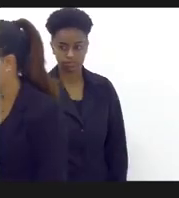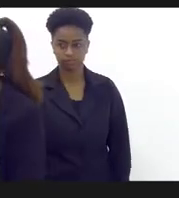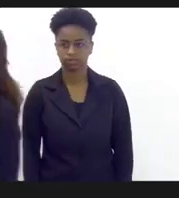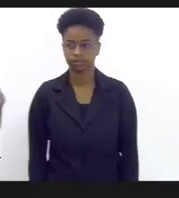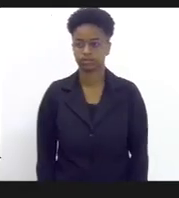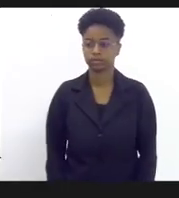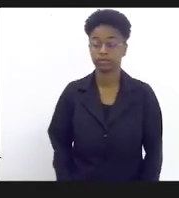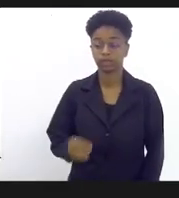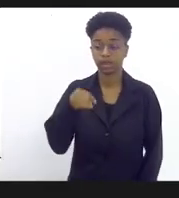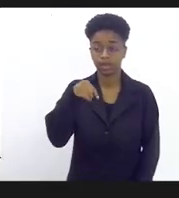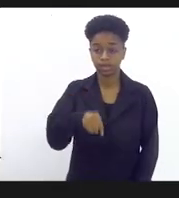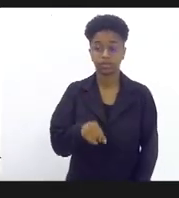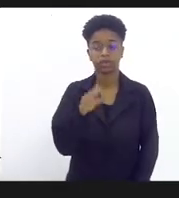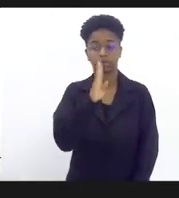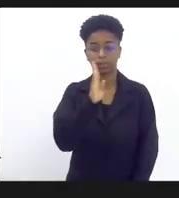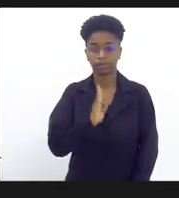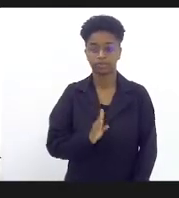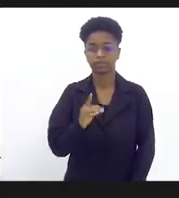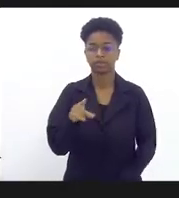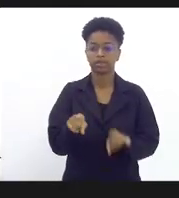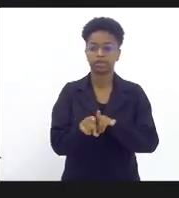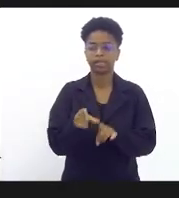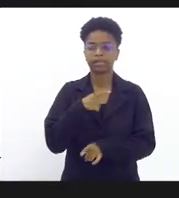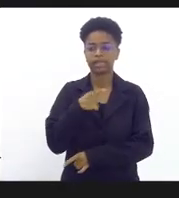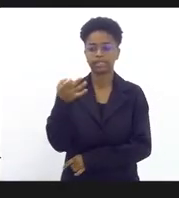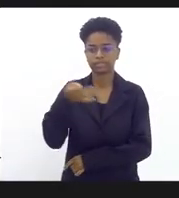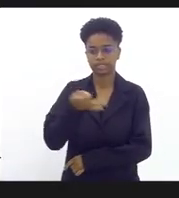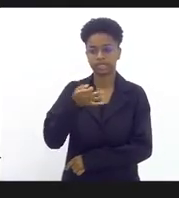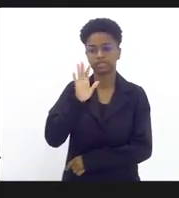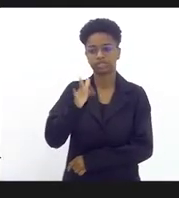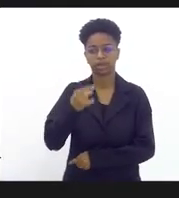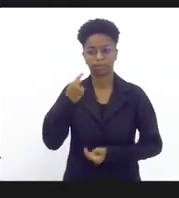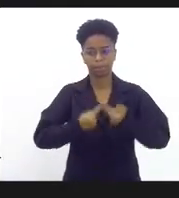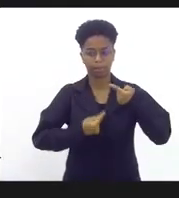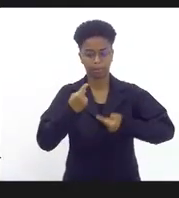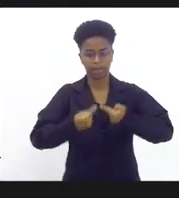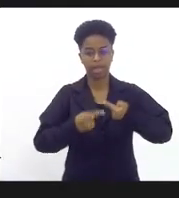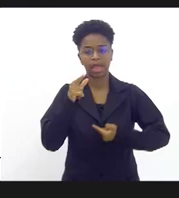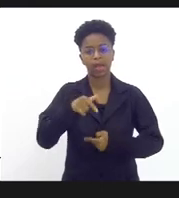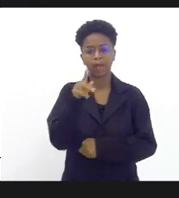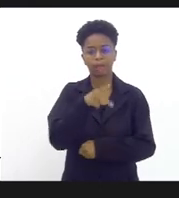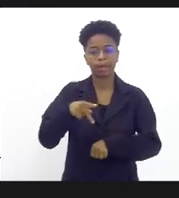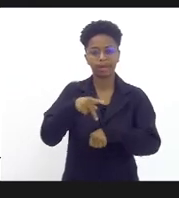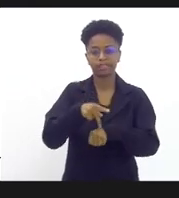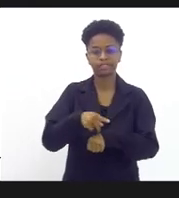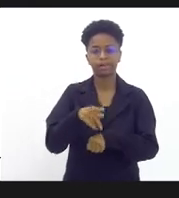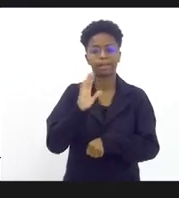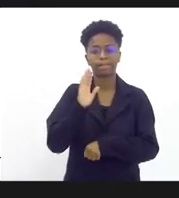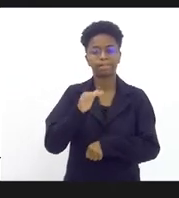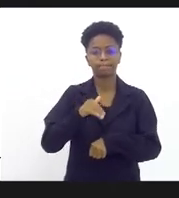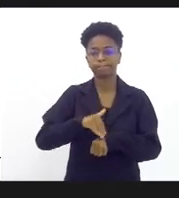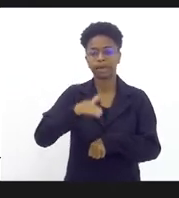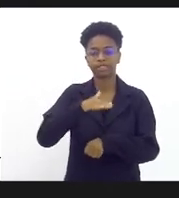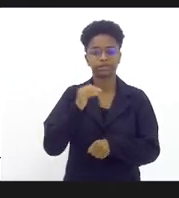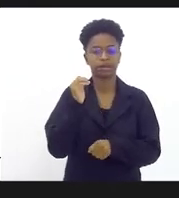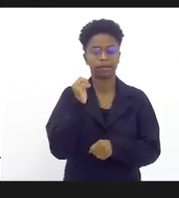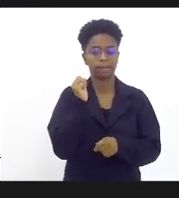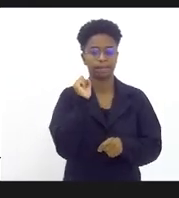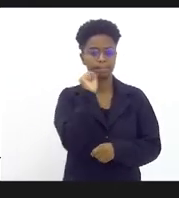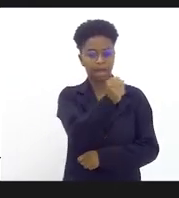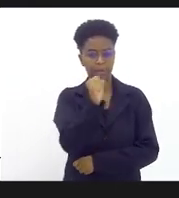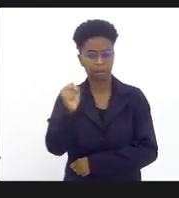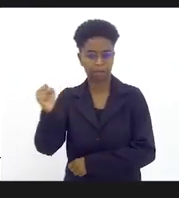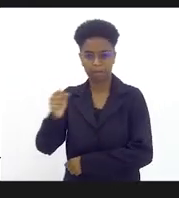O Brasil, né, e eu tenho certeza que isso já foi debatido aqui, sendo o país que mais mata travestis e transexuais, não